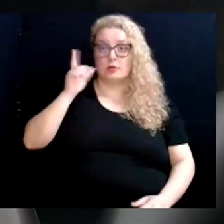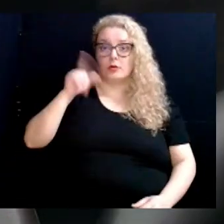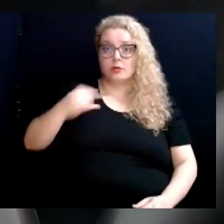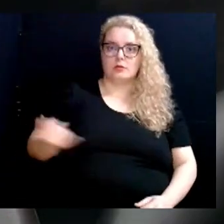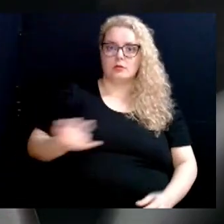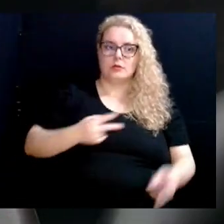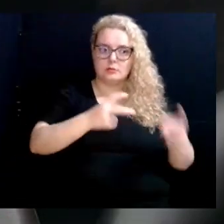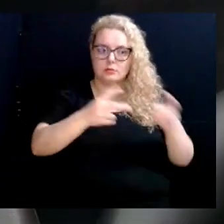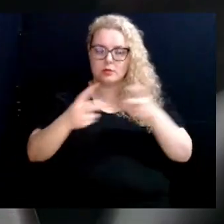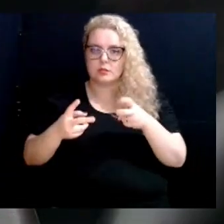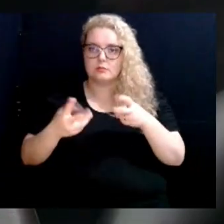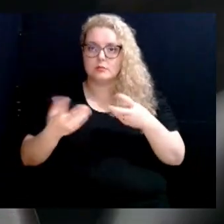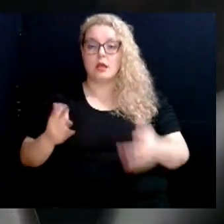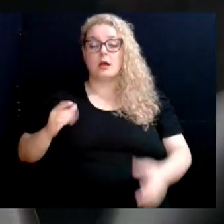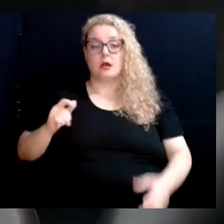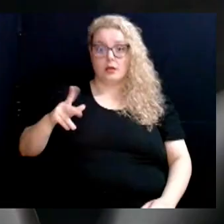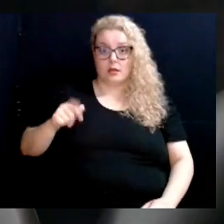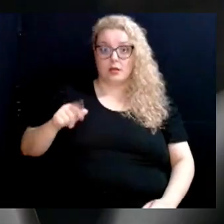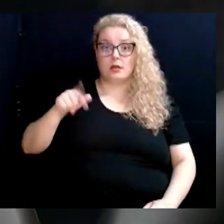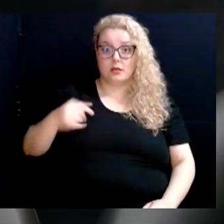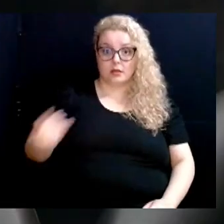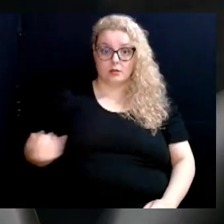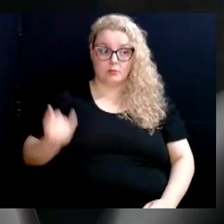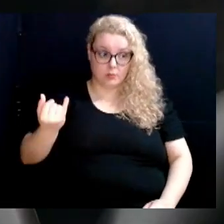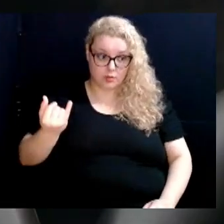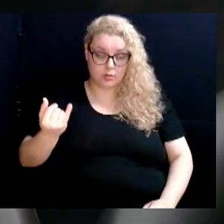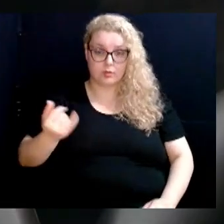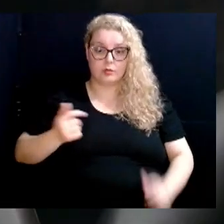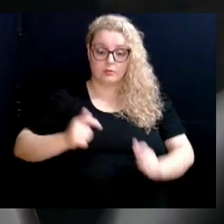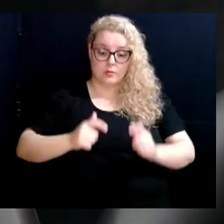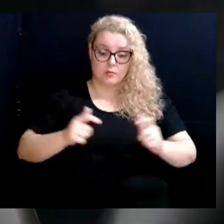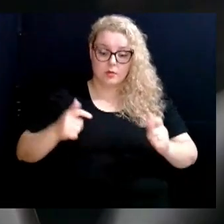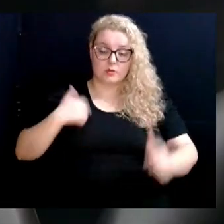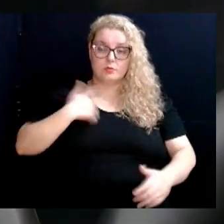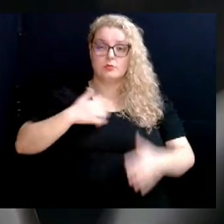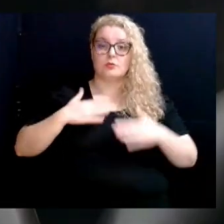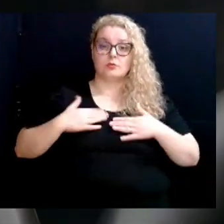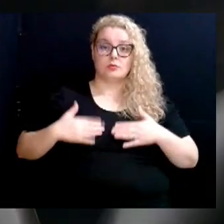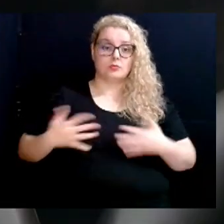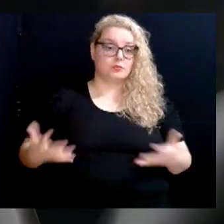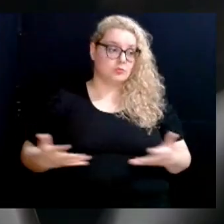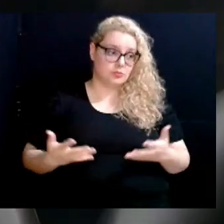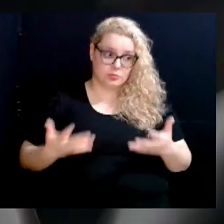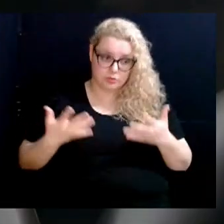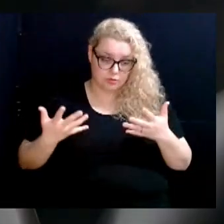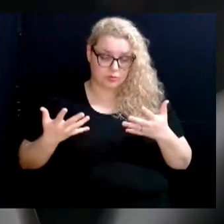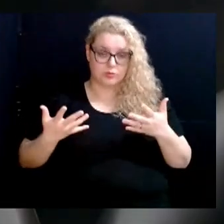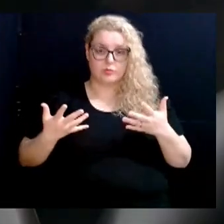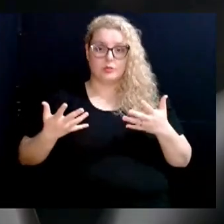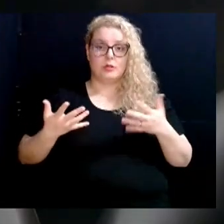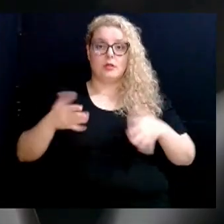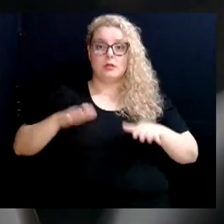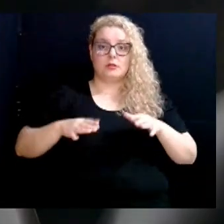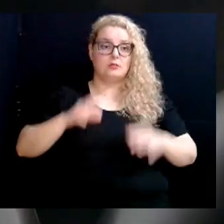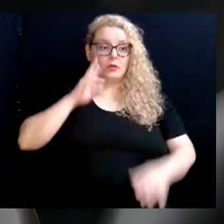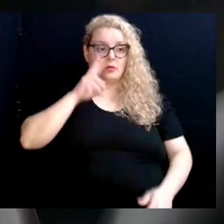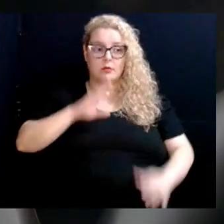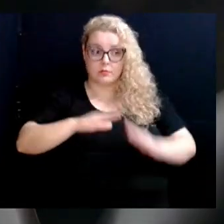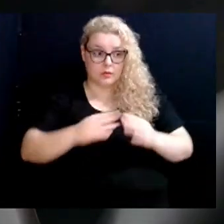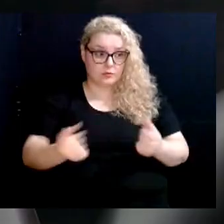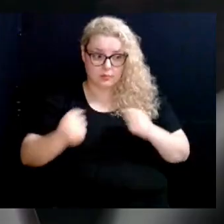olhar. A carga realmente é importante progredir, porque o nosso corpo ele é feito de estímulos. Se você, às vezes eu vejo gente na academia ali que eu